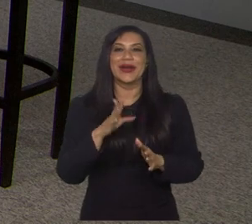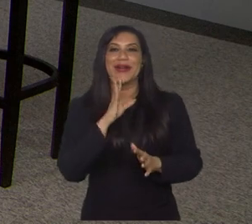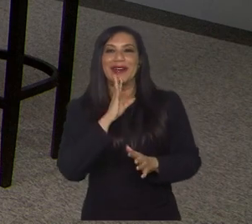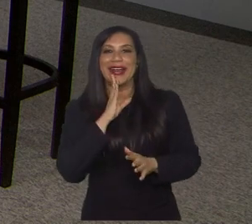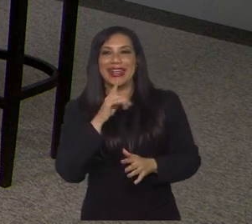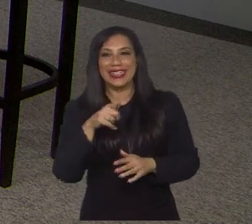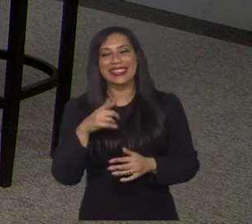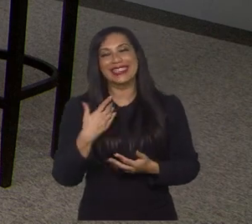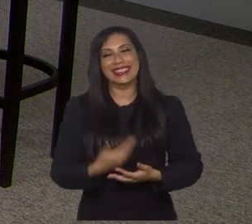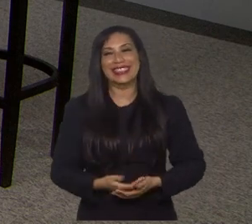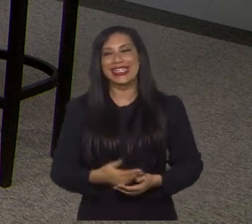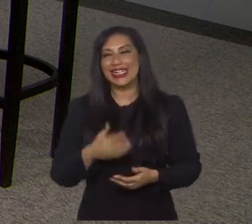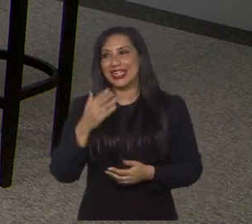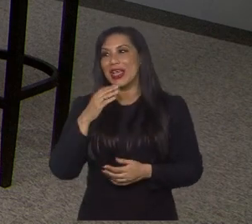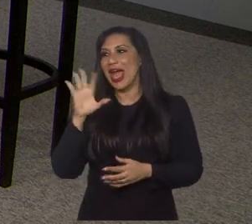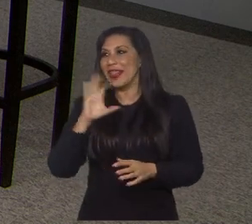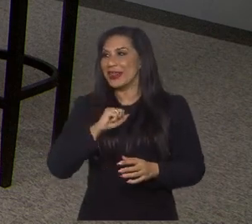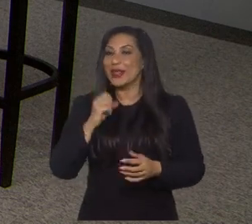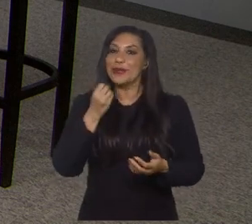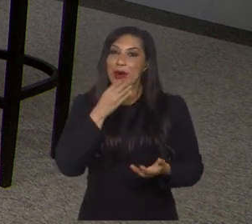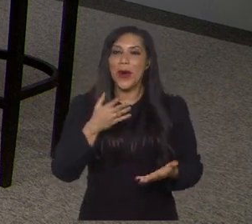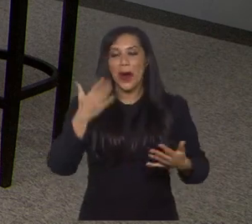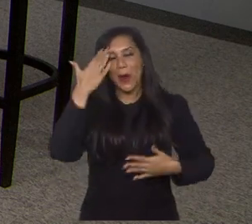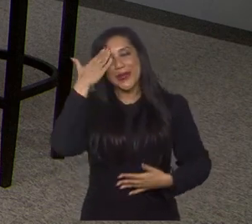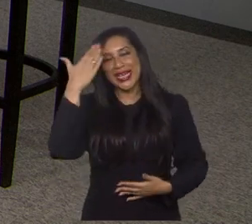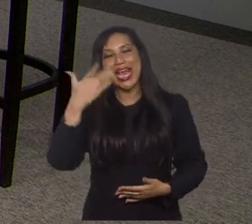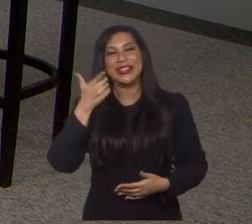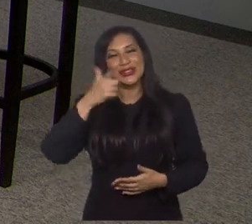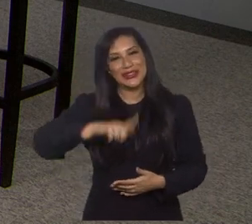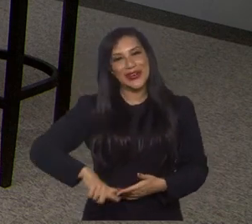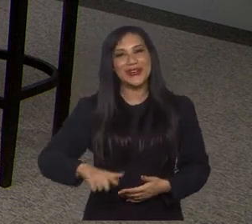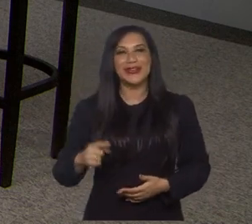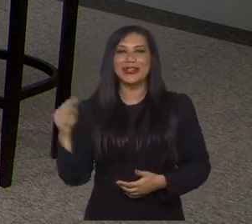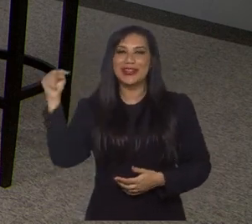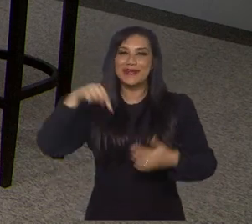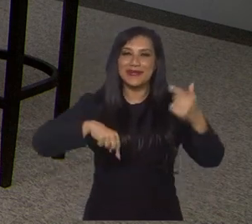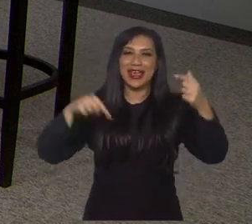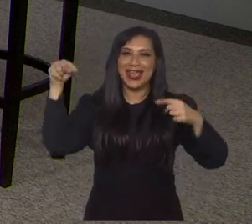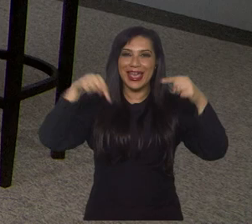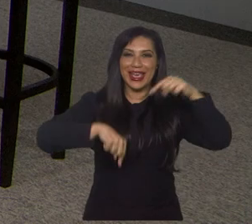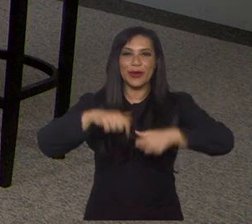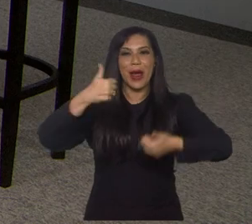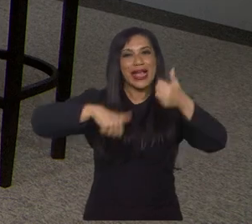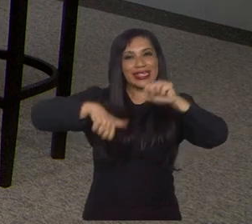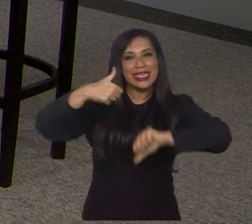mas vou saber, viu? Adorei. Gente, muito obrigada mais uma vez. Bela